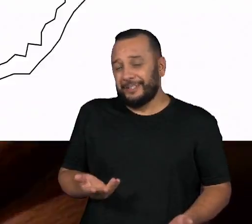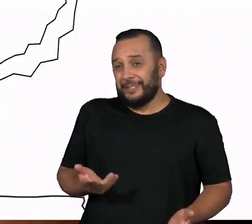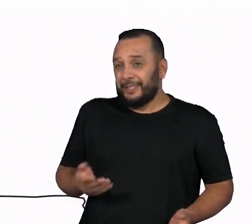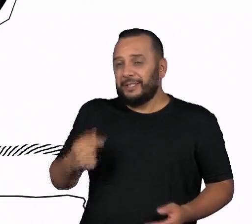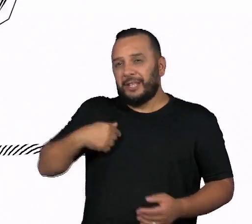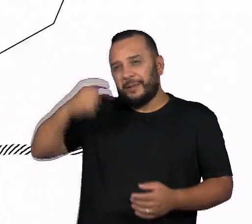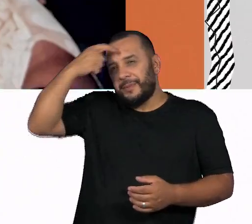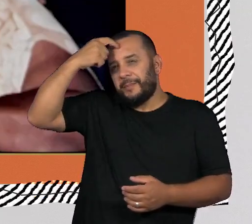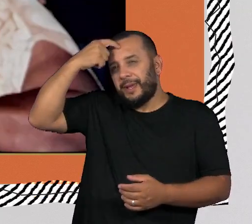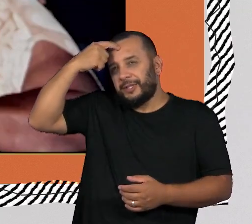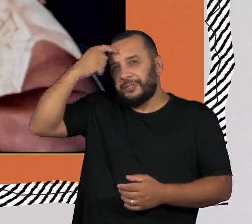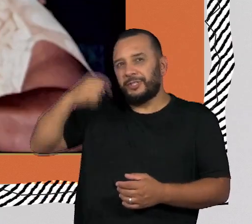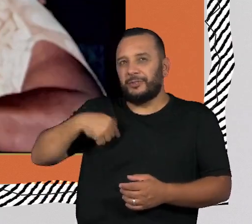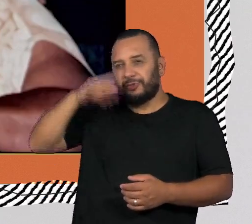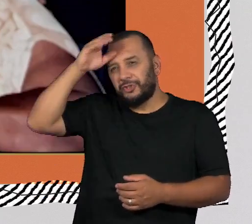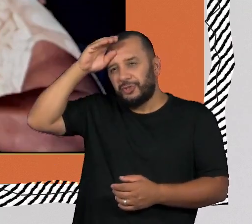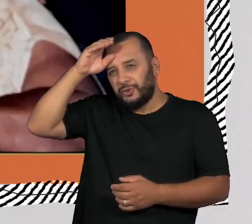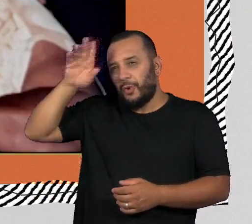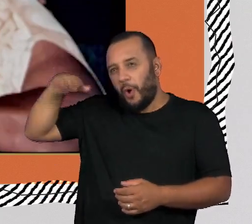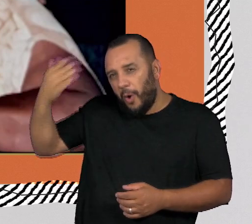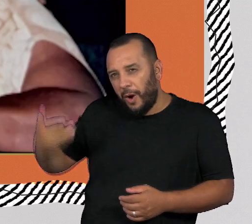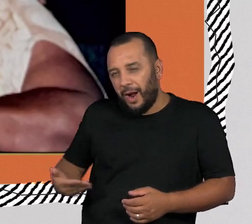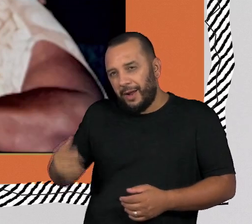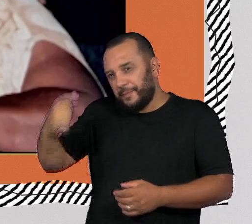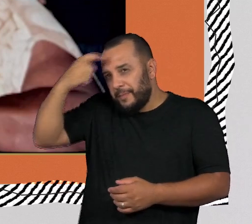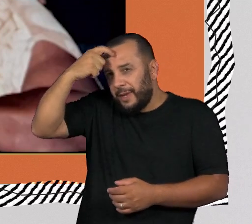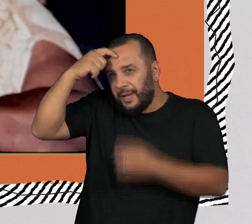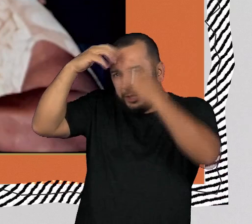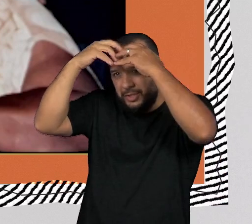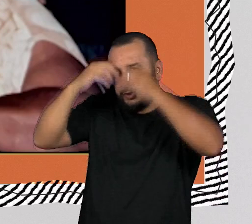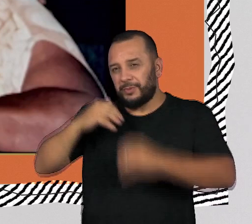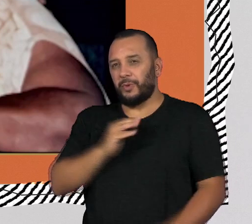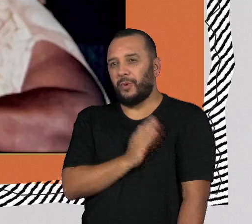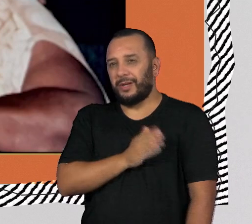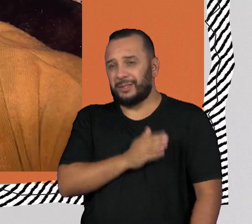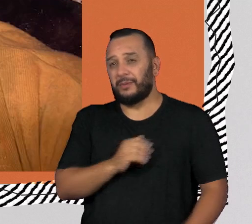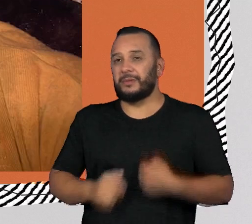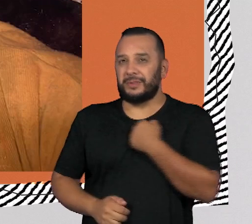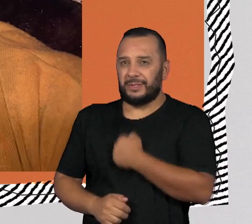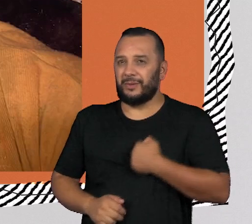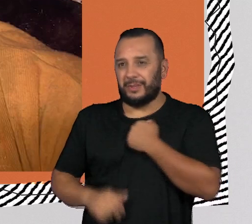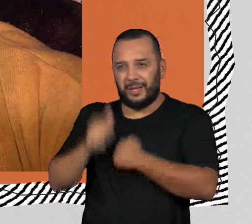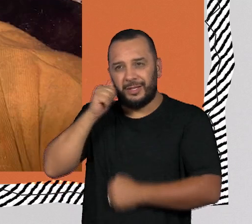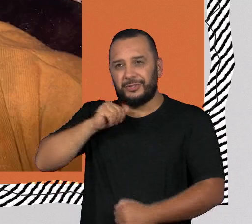na minha mente, no meu coração, né? Eu ainda sinto muita falta da minha tia,